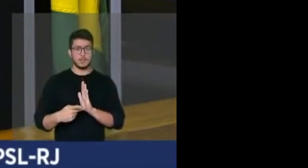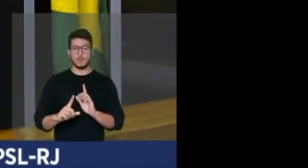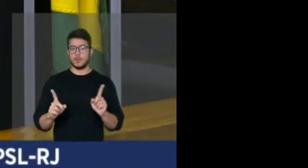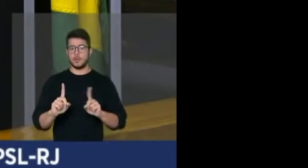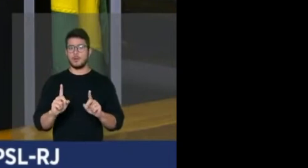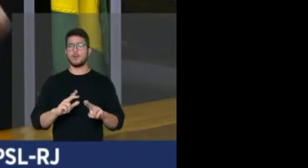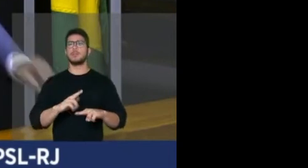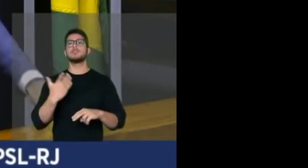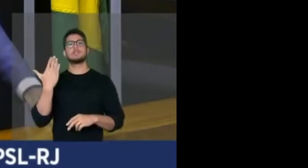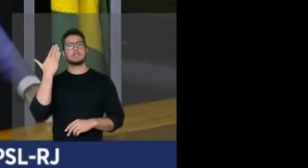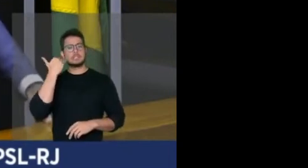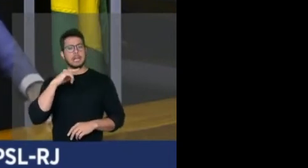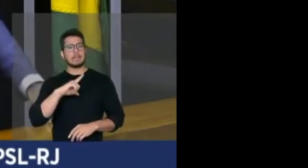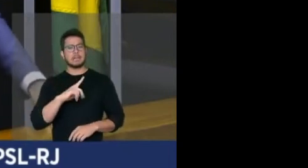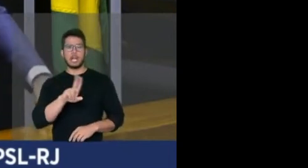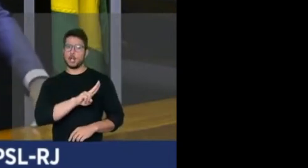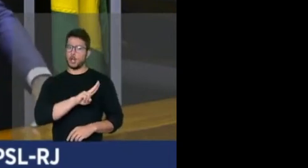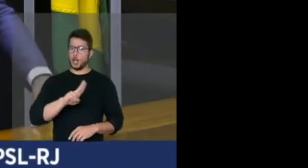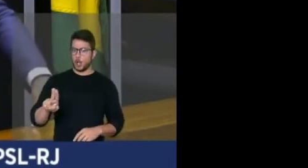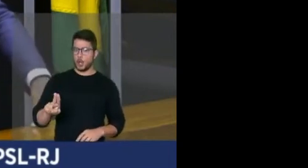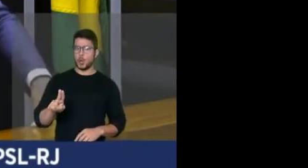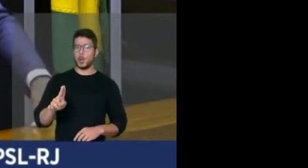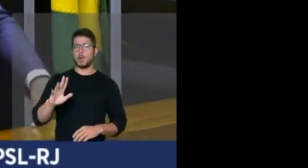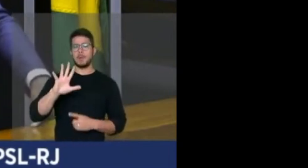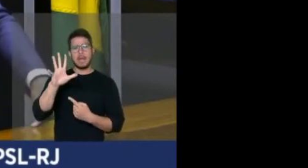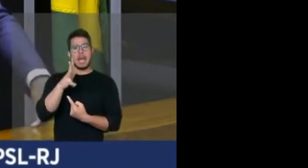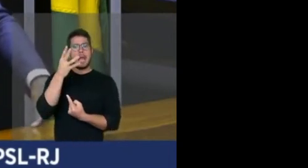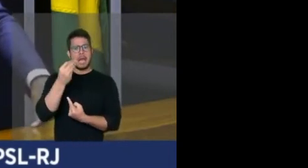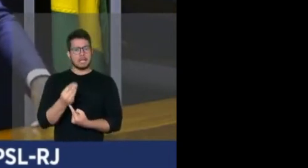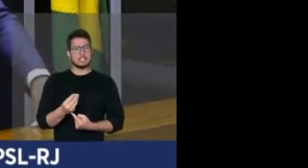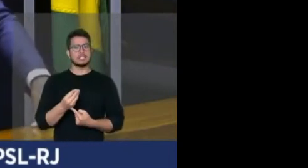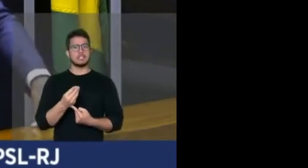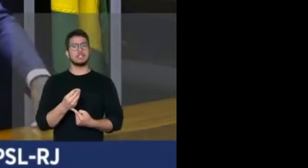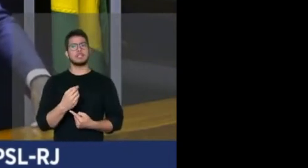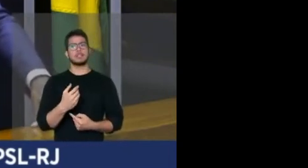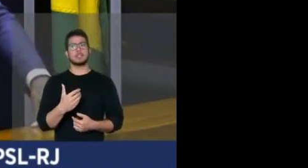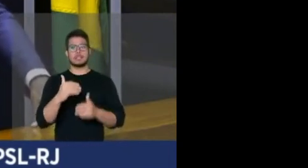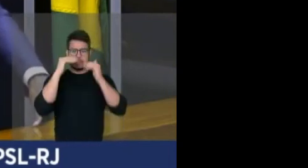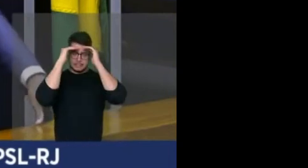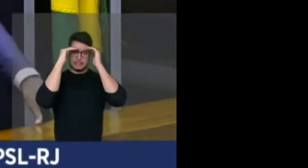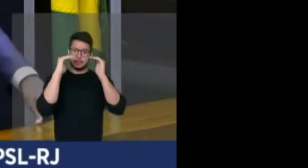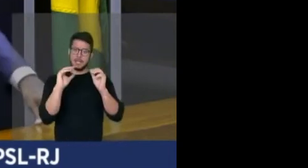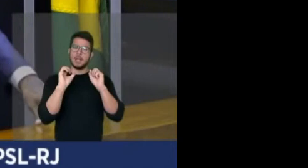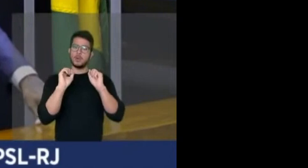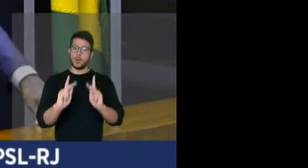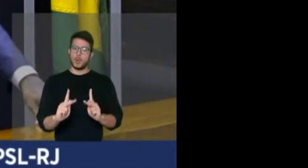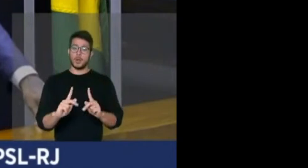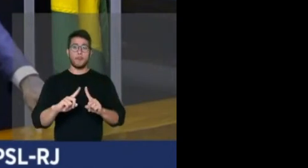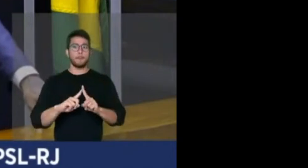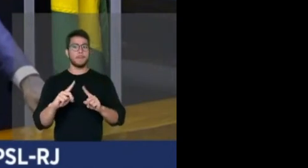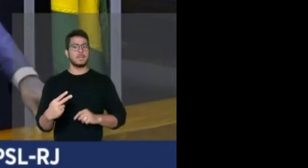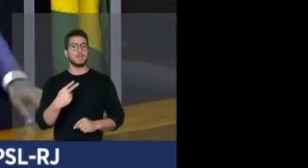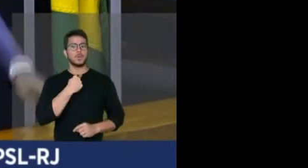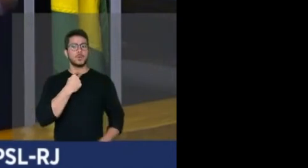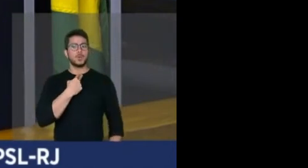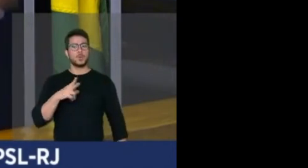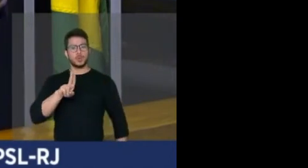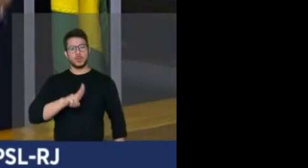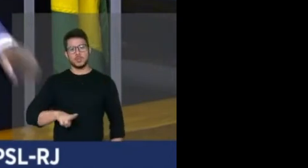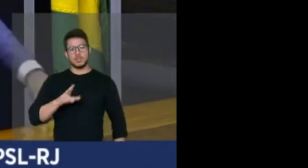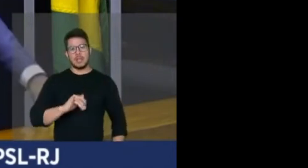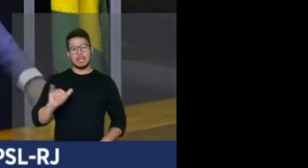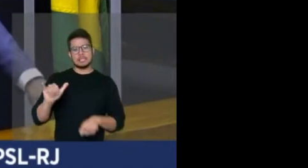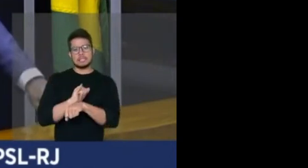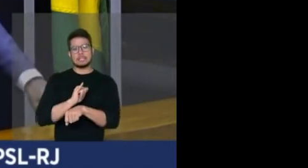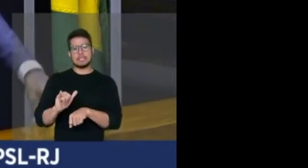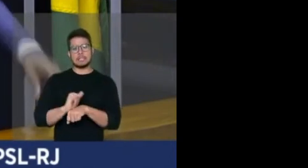de um artista respeitável e respeitado da minha cidade. Mas não, isso não pode ser utilizado como palanque político para